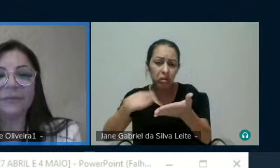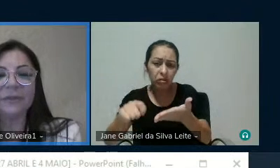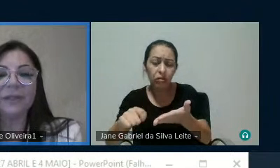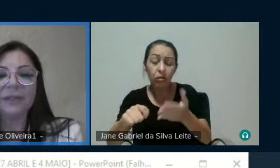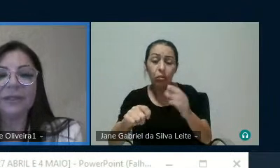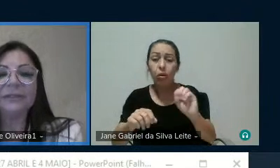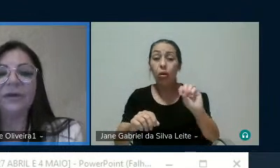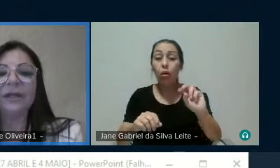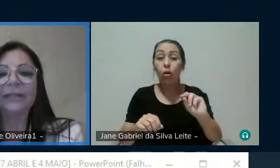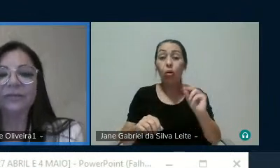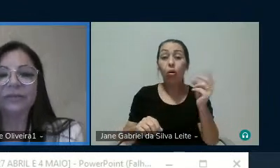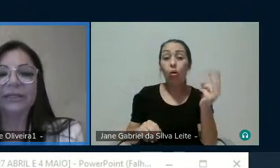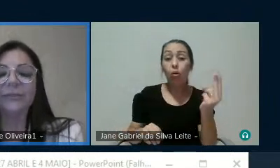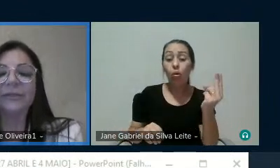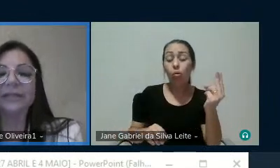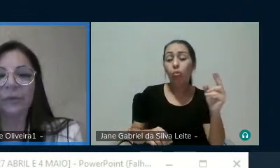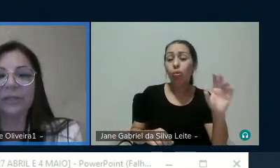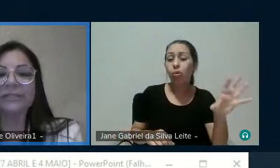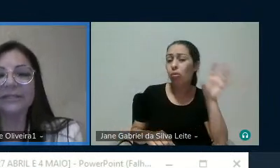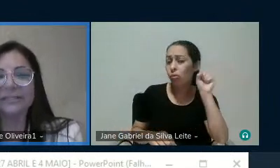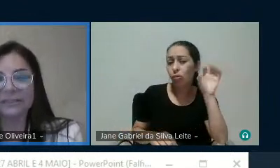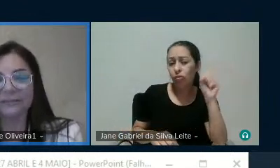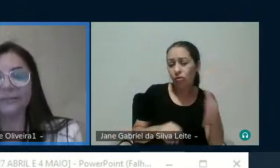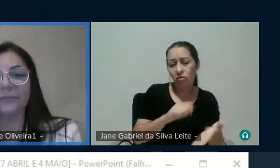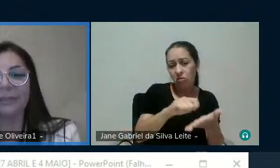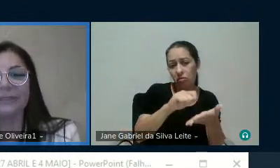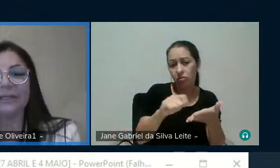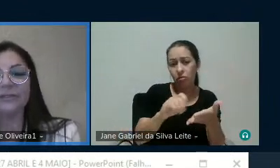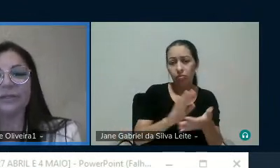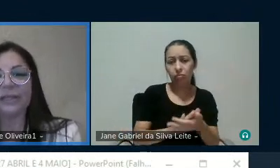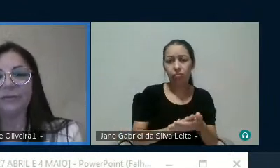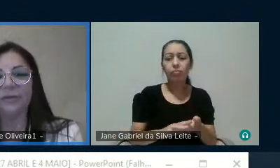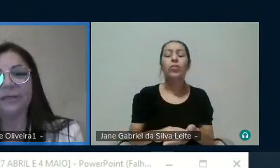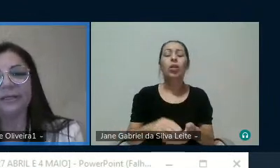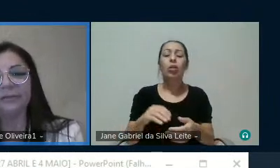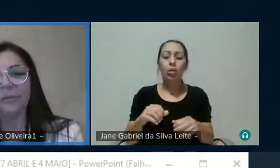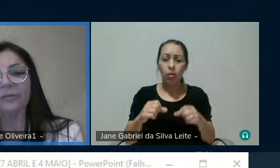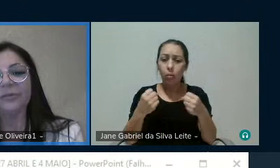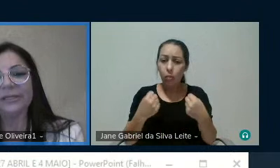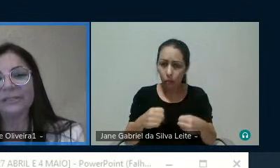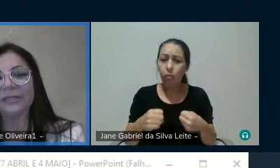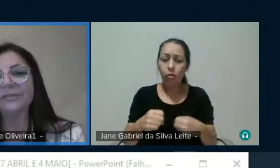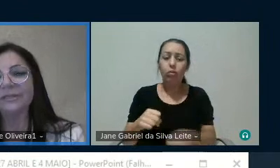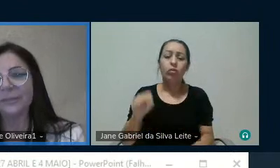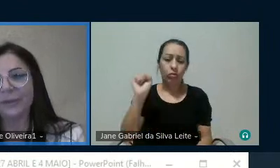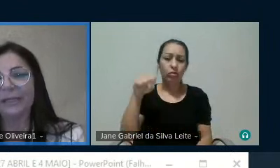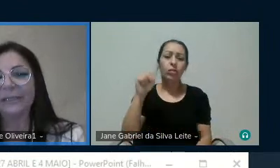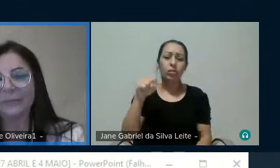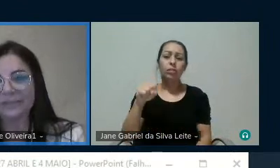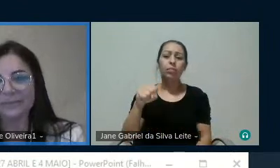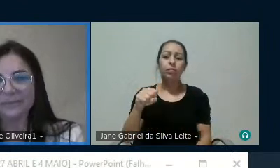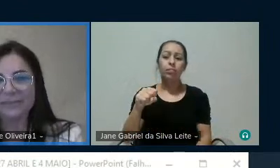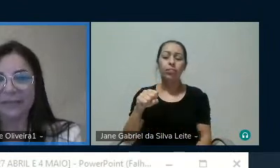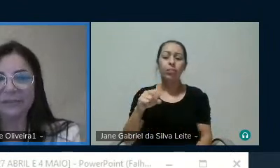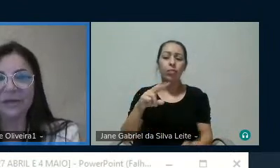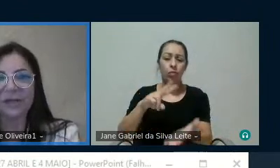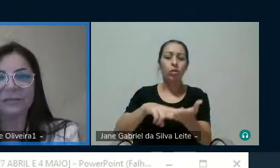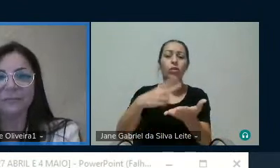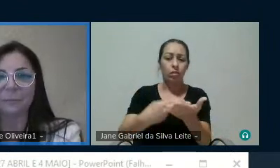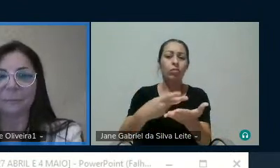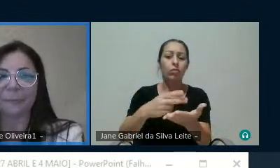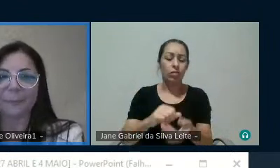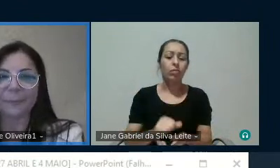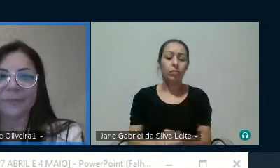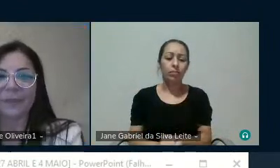portuguesa, tá? Então, a literatura em Libras, ela pode ser, sim, uma literatura da língua portuguesa traduzida para Libras. Certo,